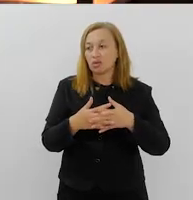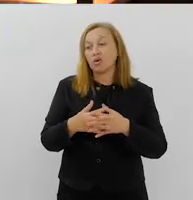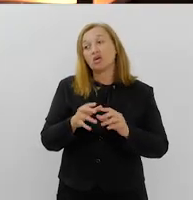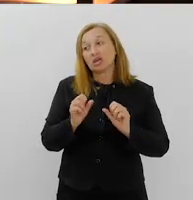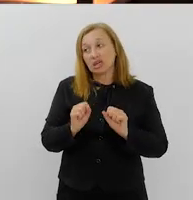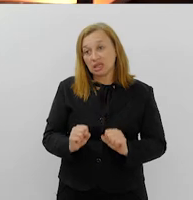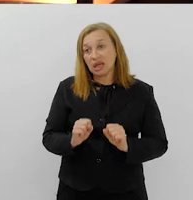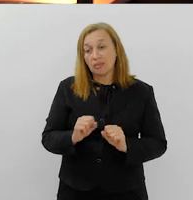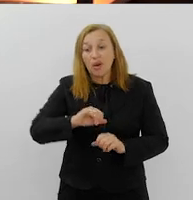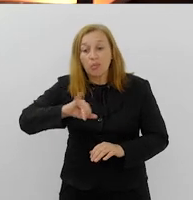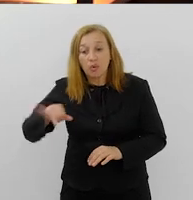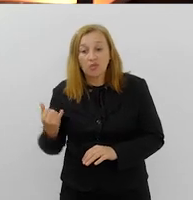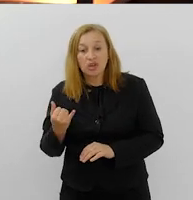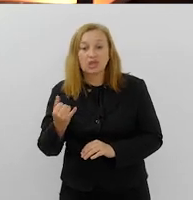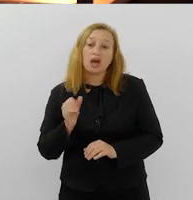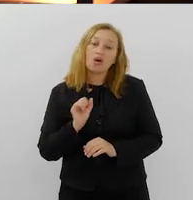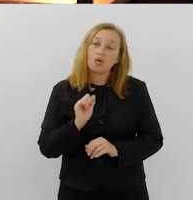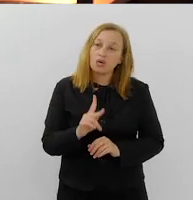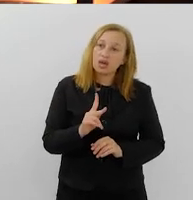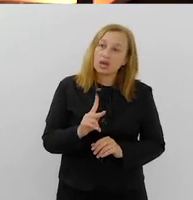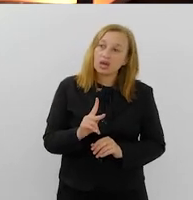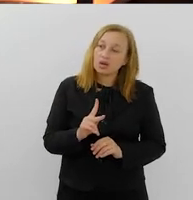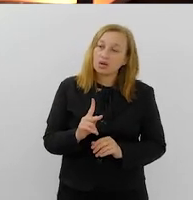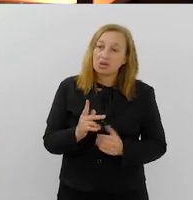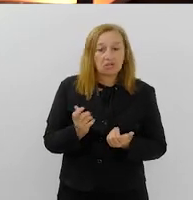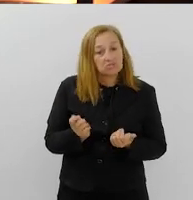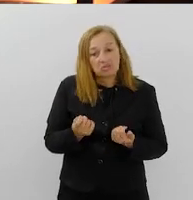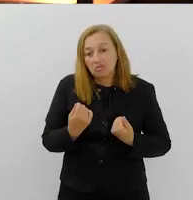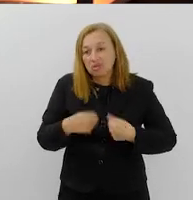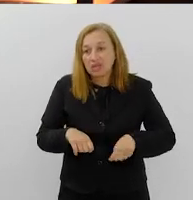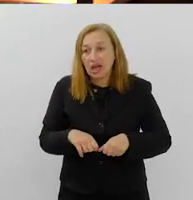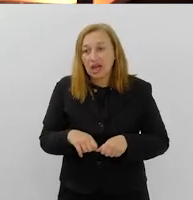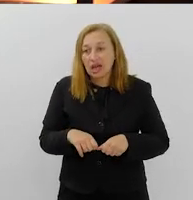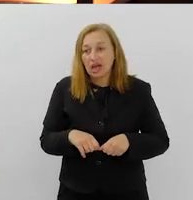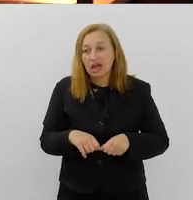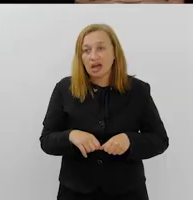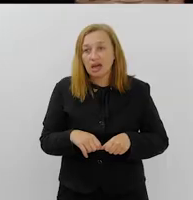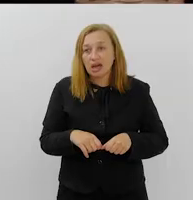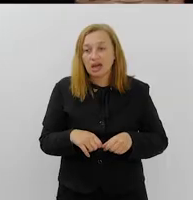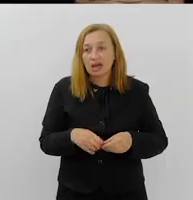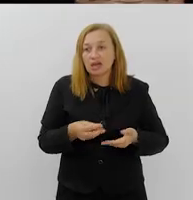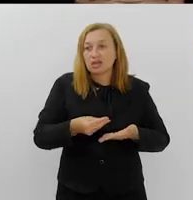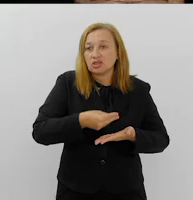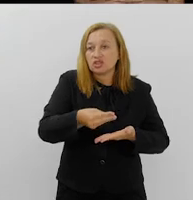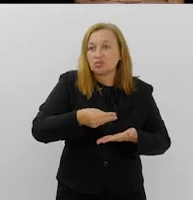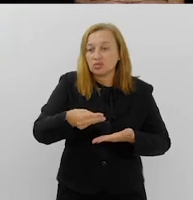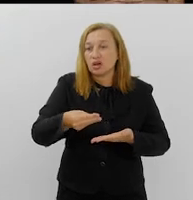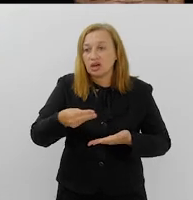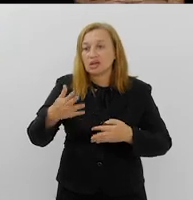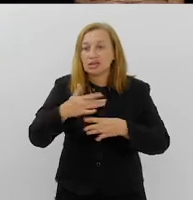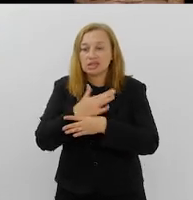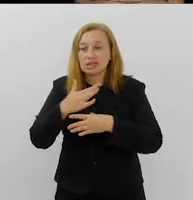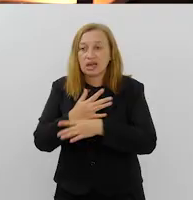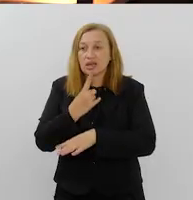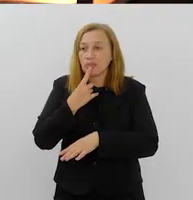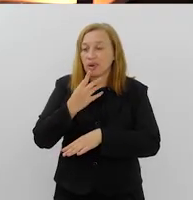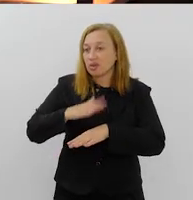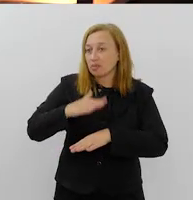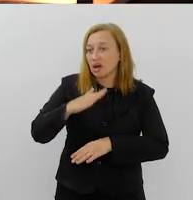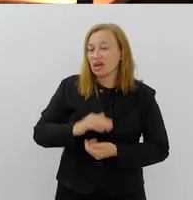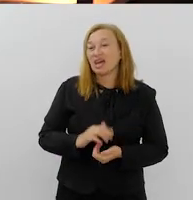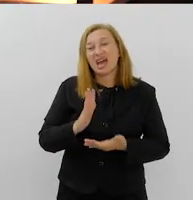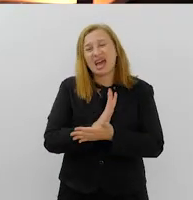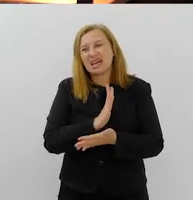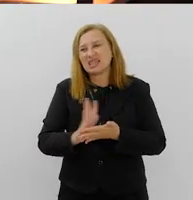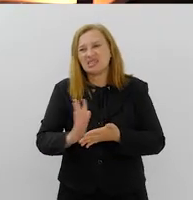tente retorno, um retorno e uma distribuição numa cidade mais próxima, num centro de abastecimento mais próximo,